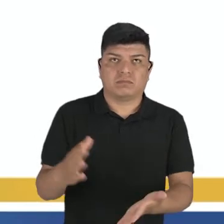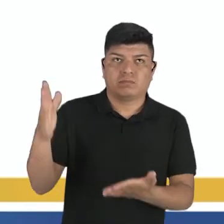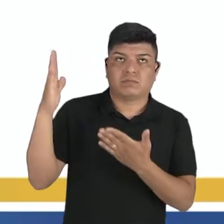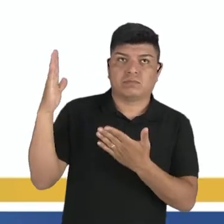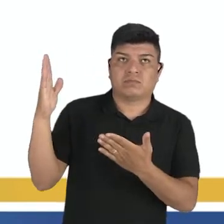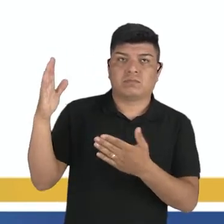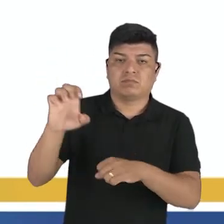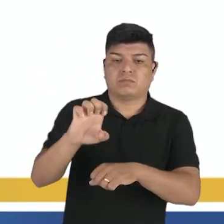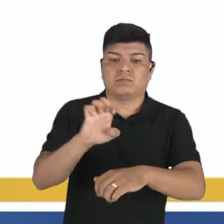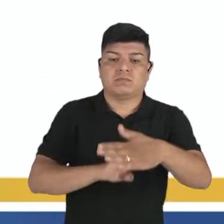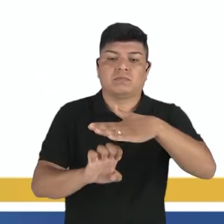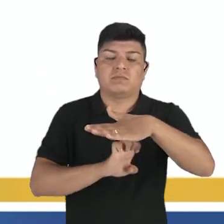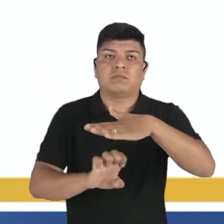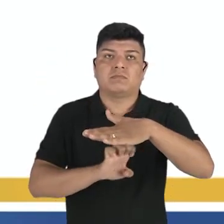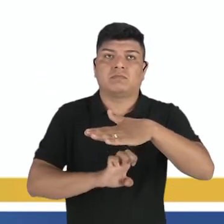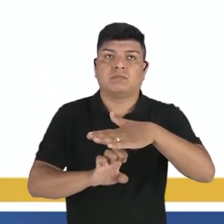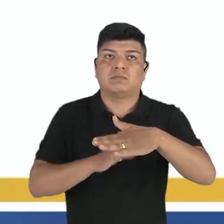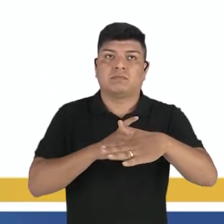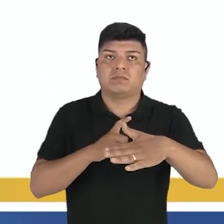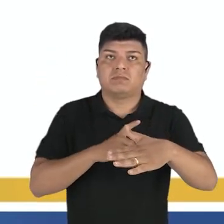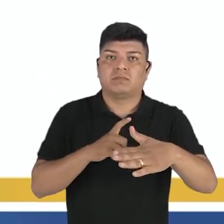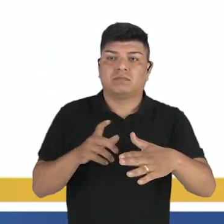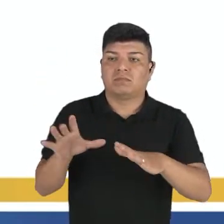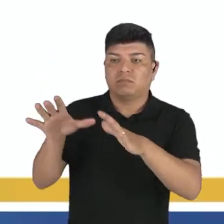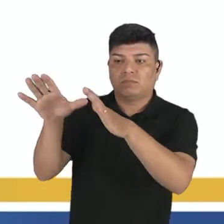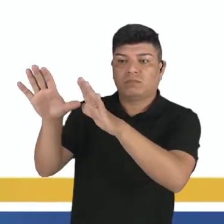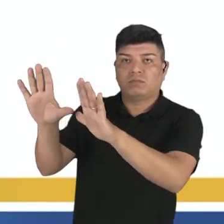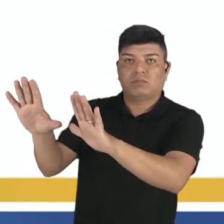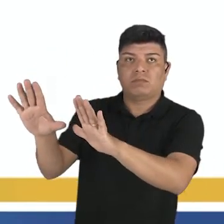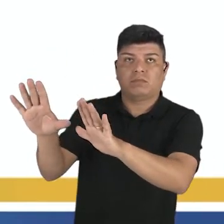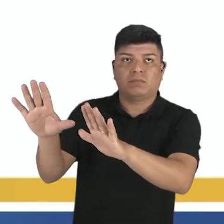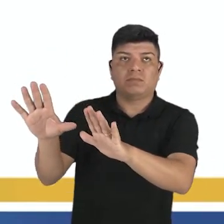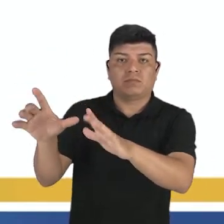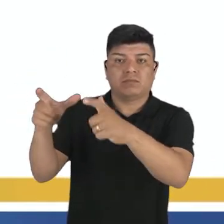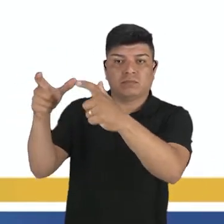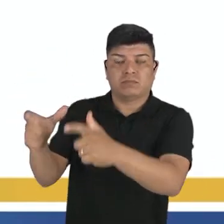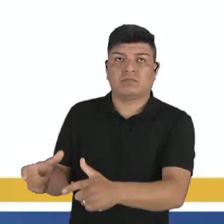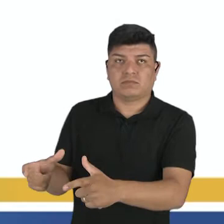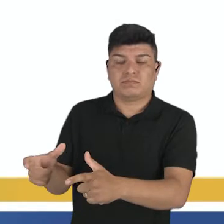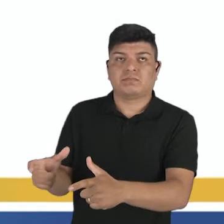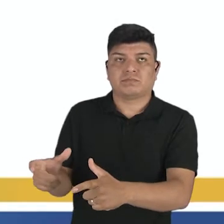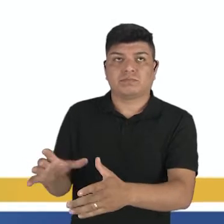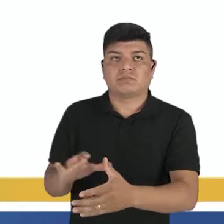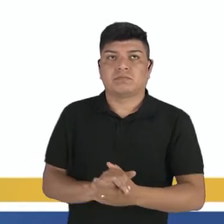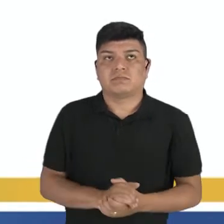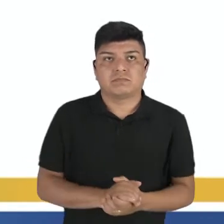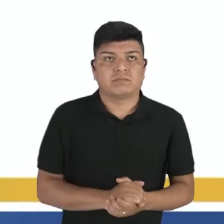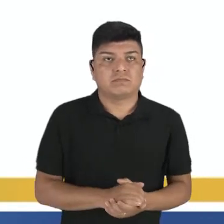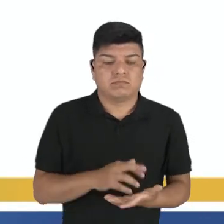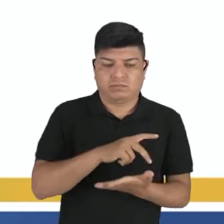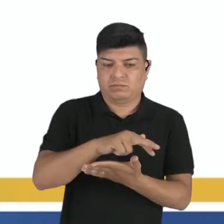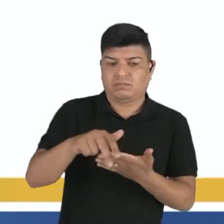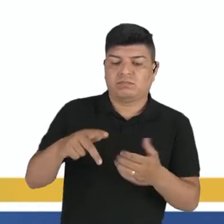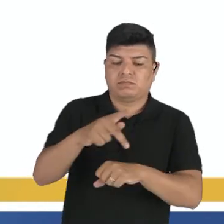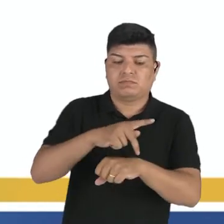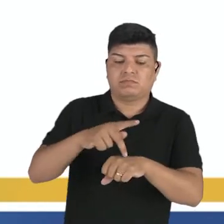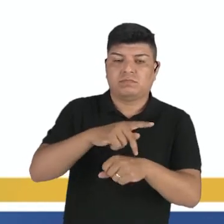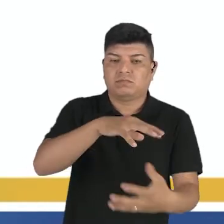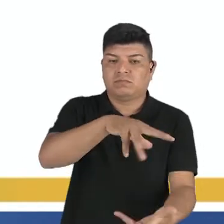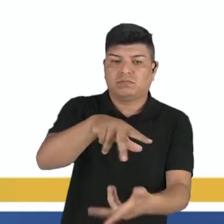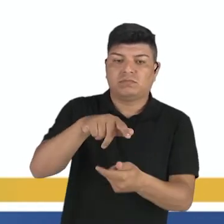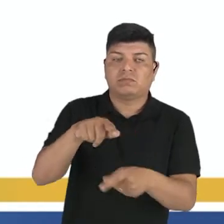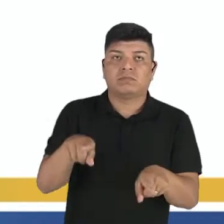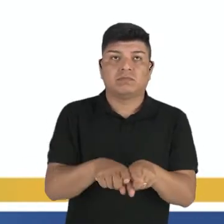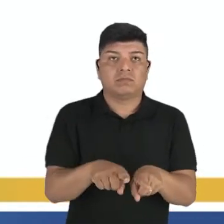transnacionais. São empresas que têm suas filiais num canto, a sede num canto, aliás, e filiais em vários outros países